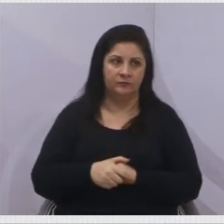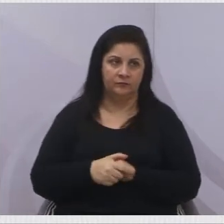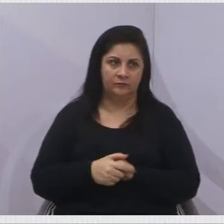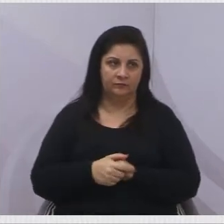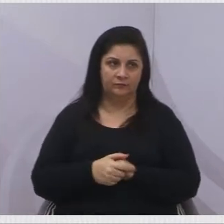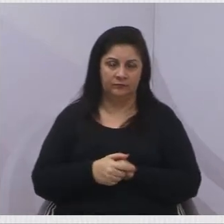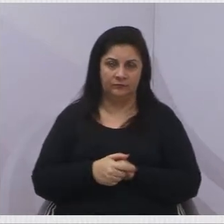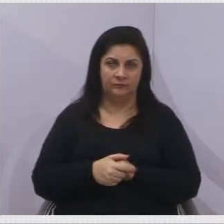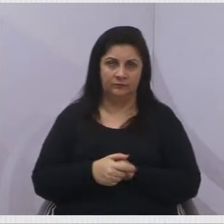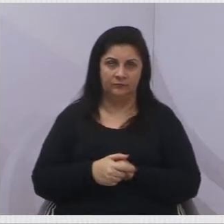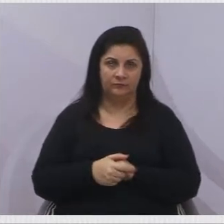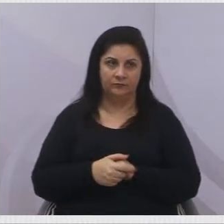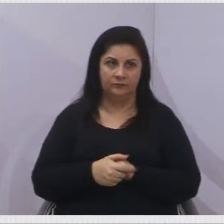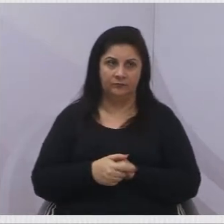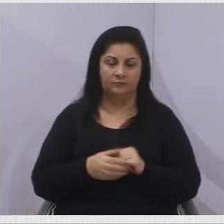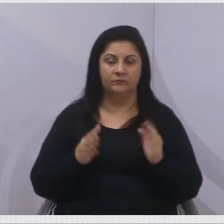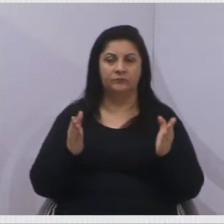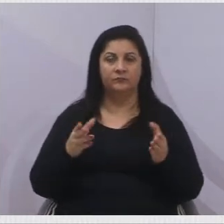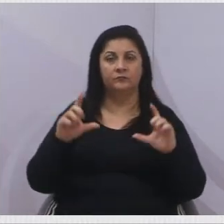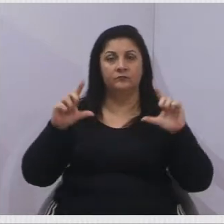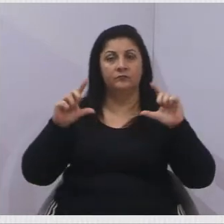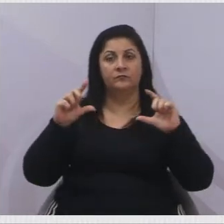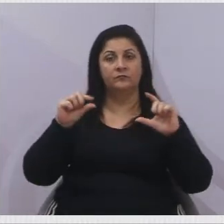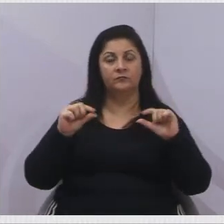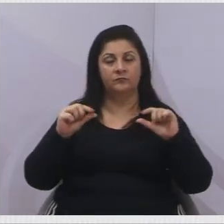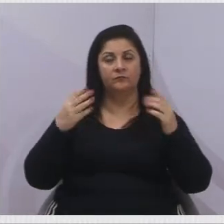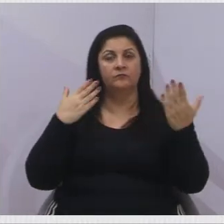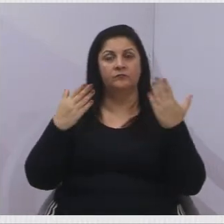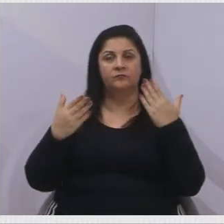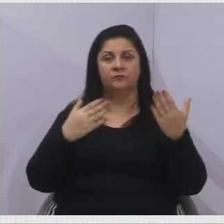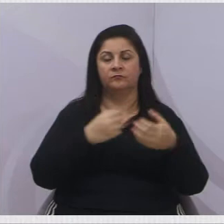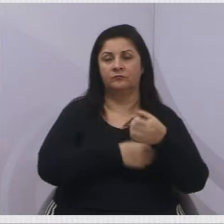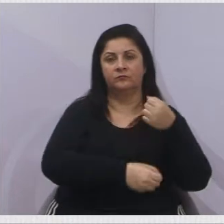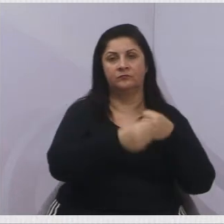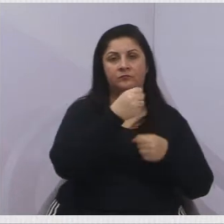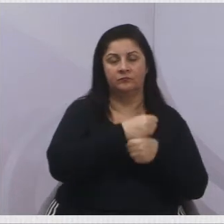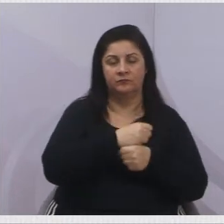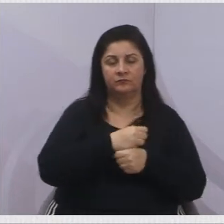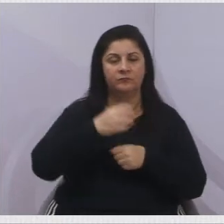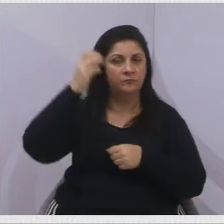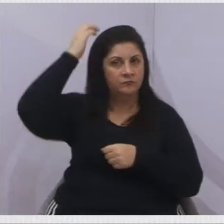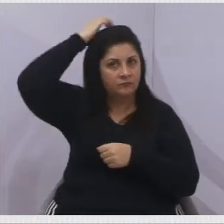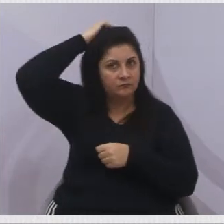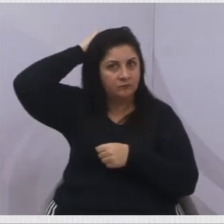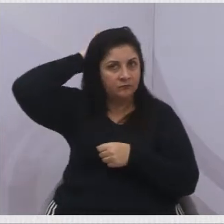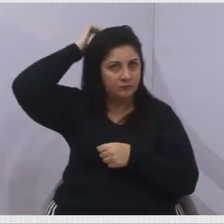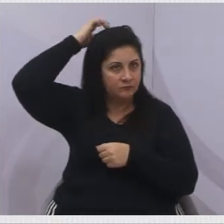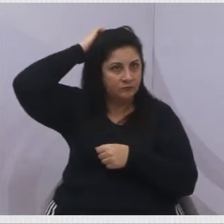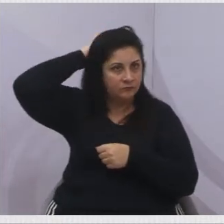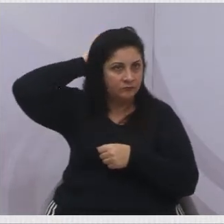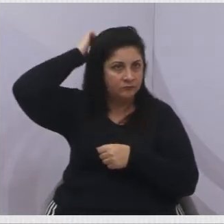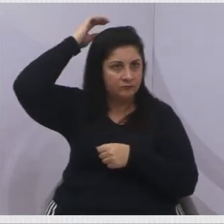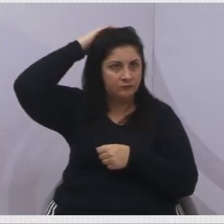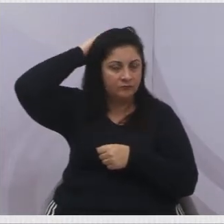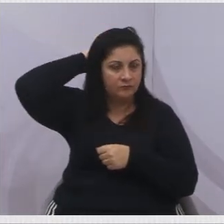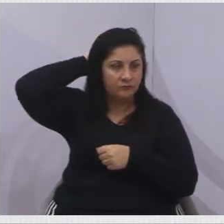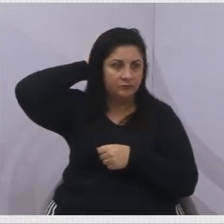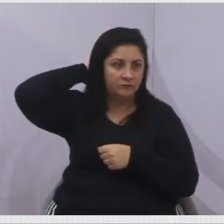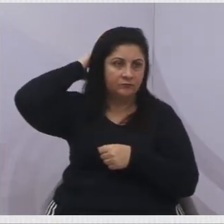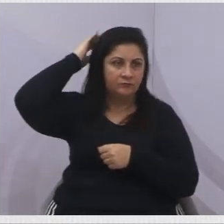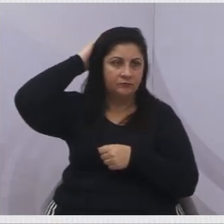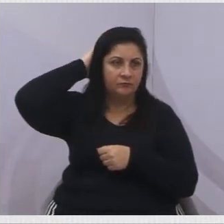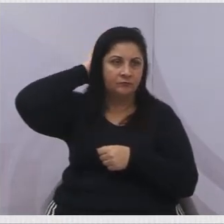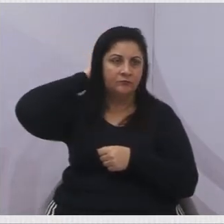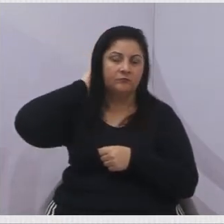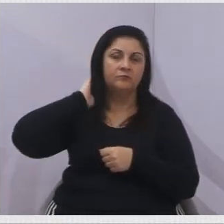aí uma redução, se compararmos 2020 com 2021, né? Uma discreta